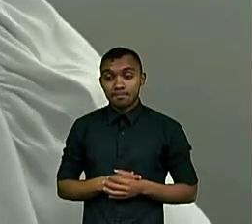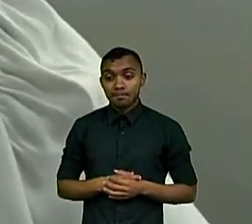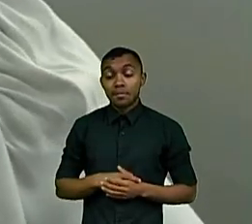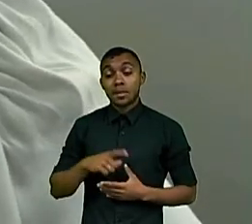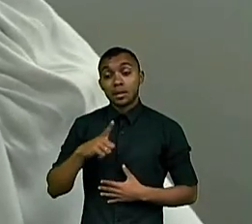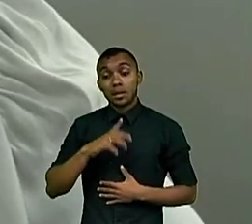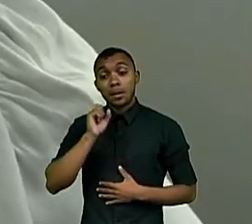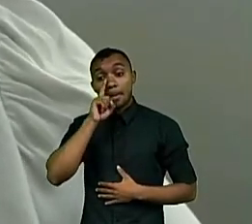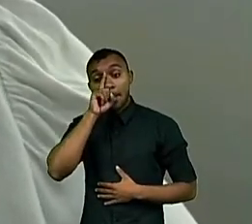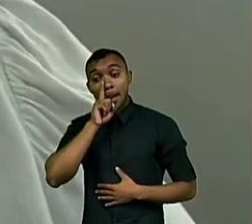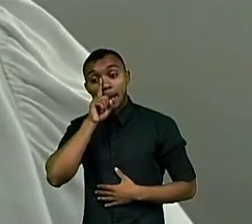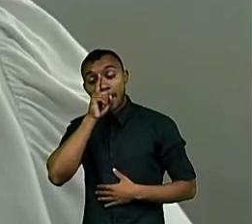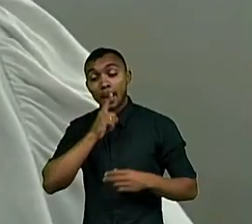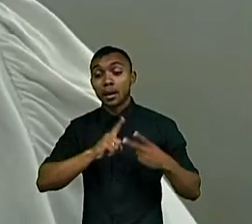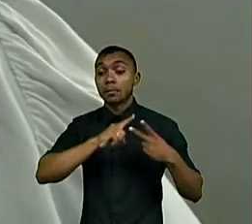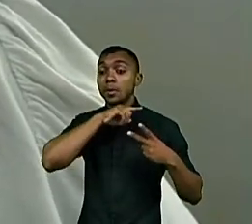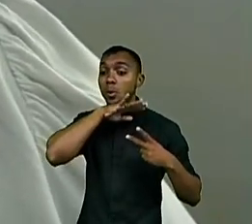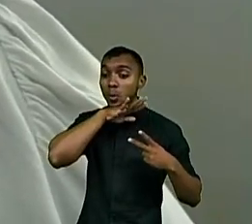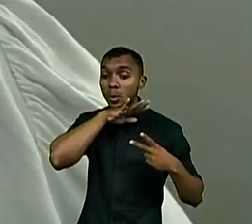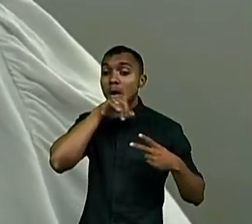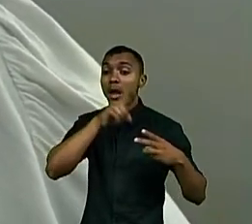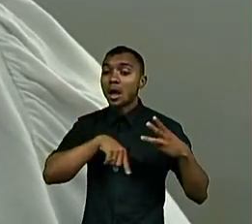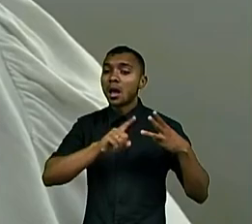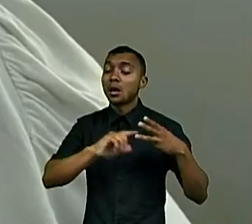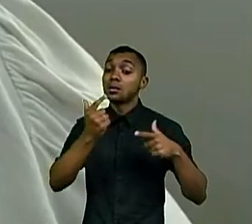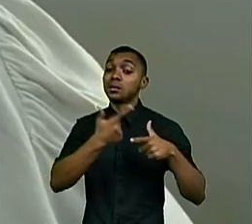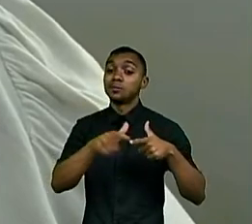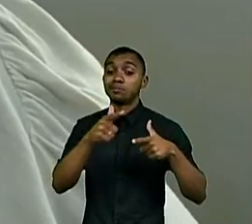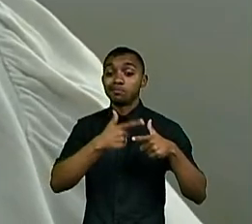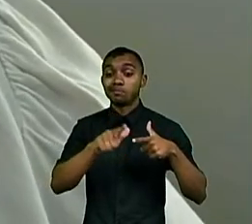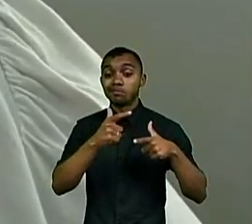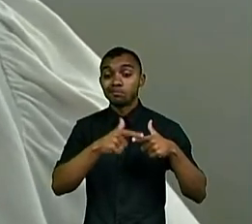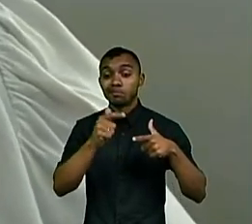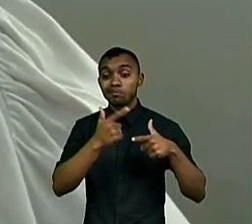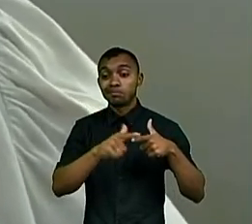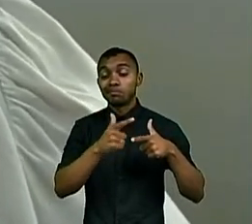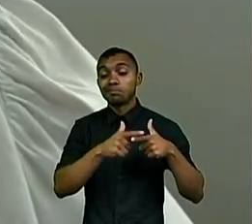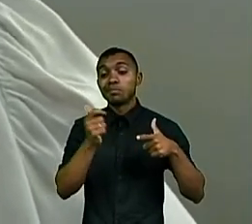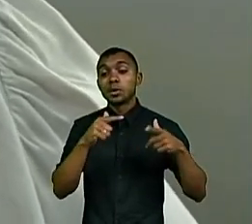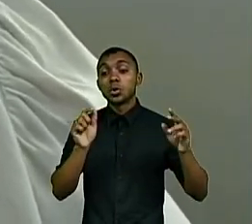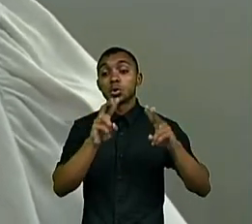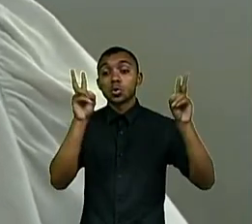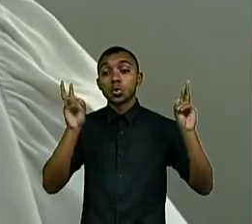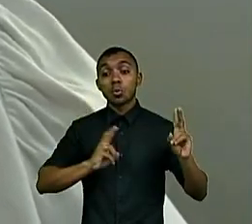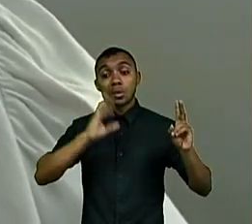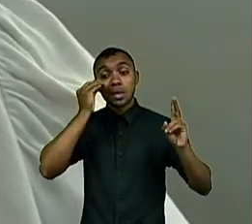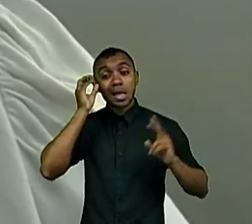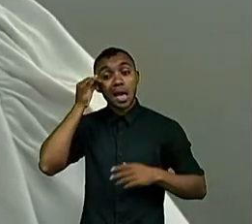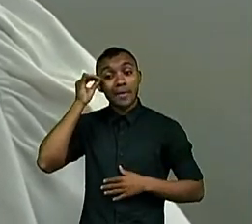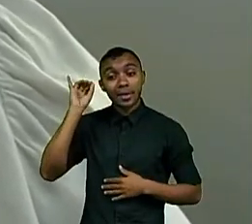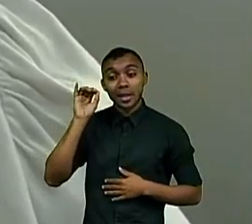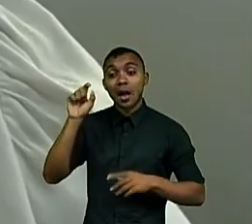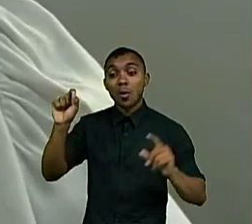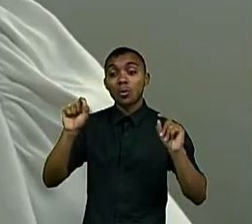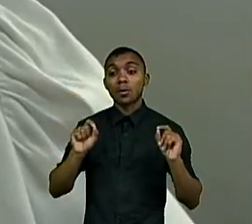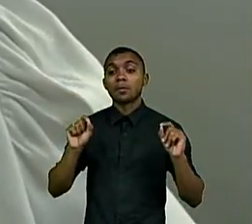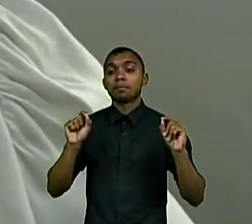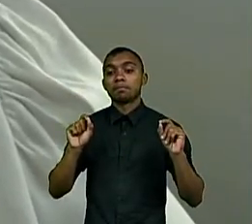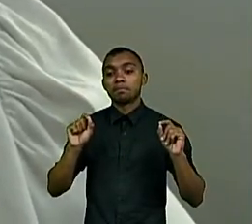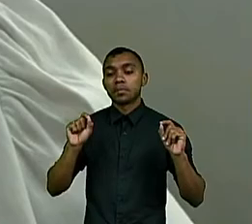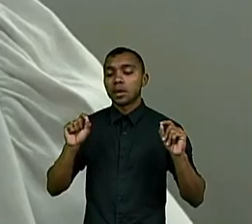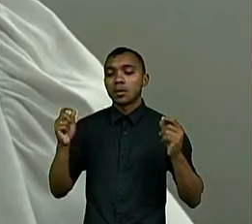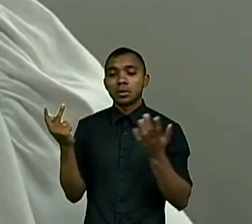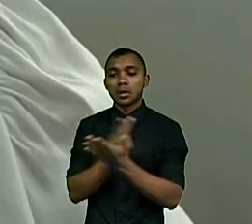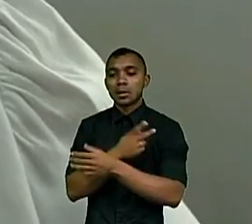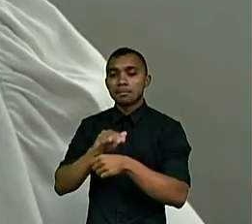perigos são esses desafios em relação a vai ter esse aumento